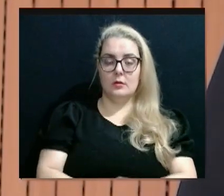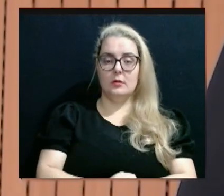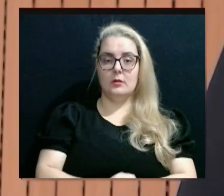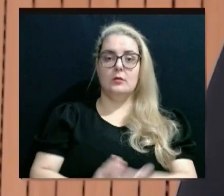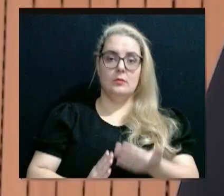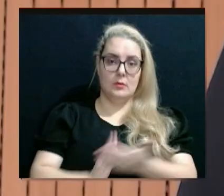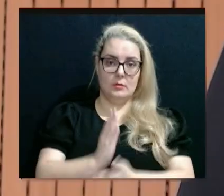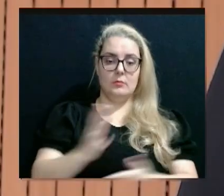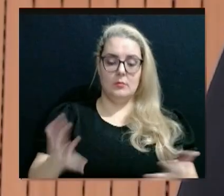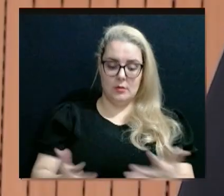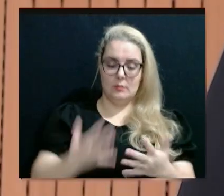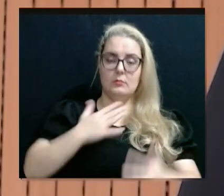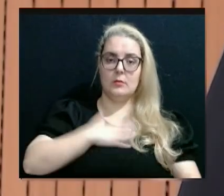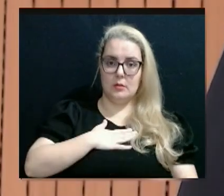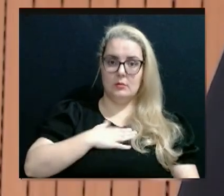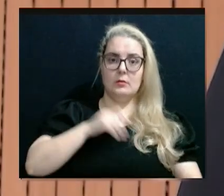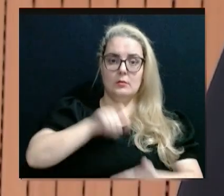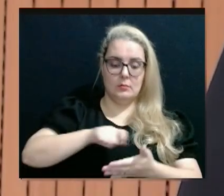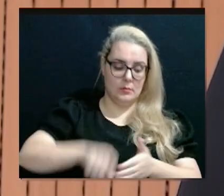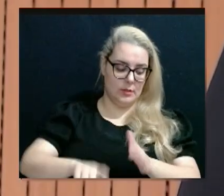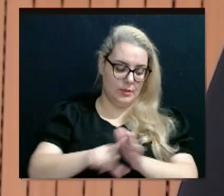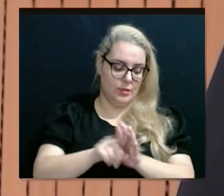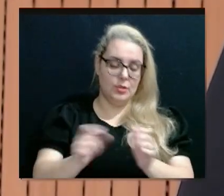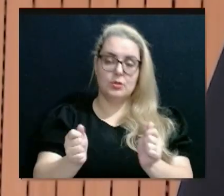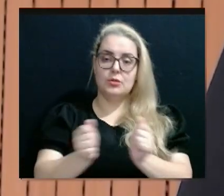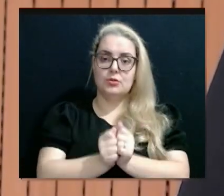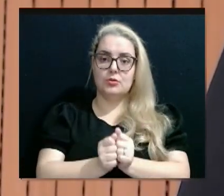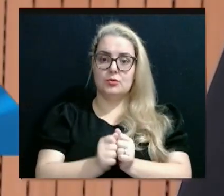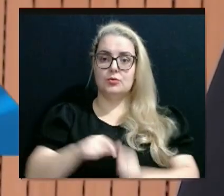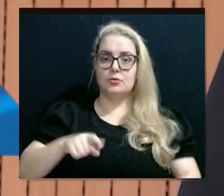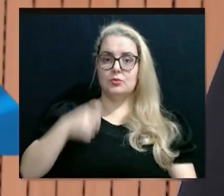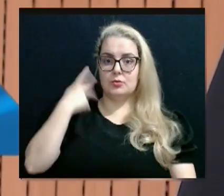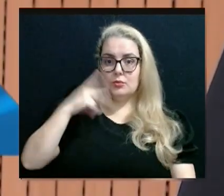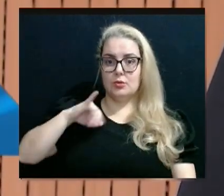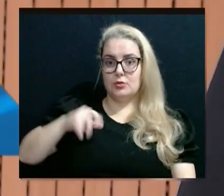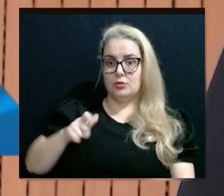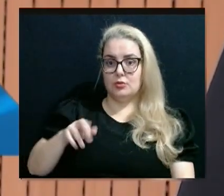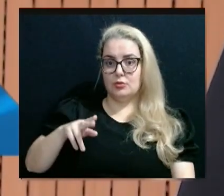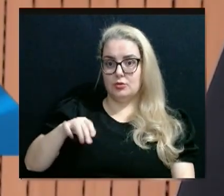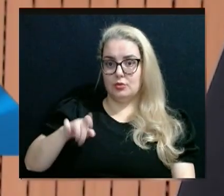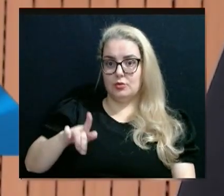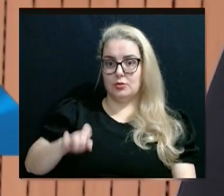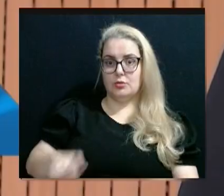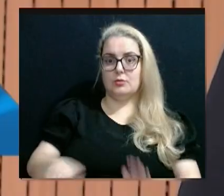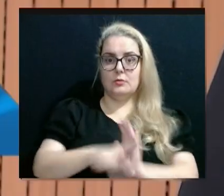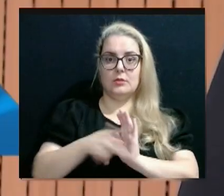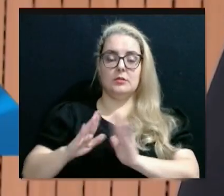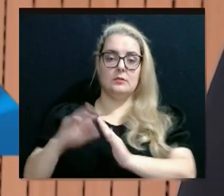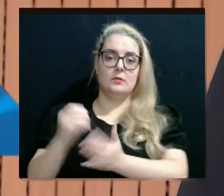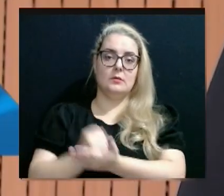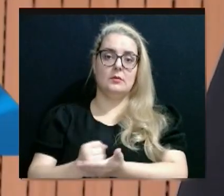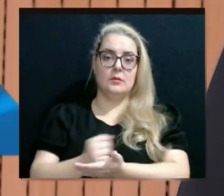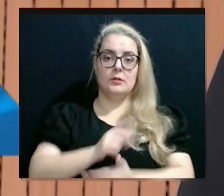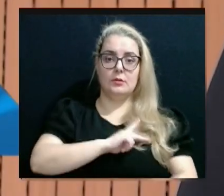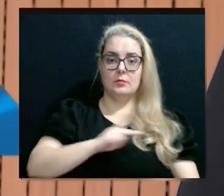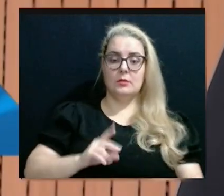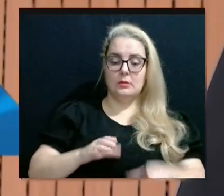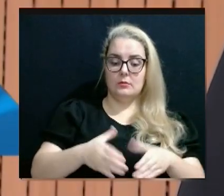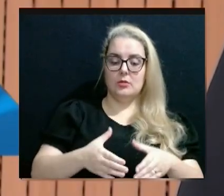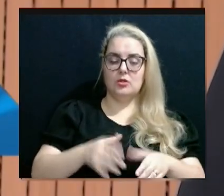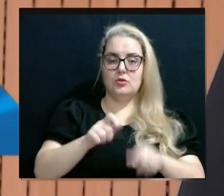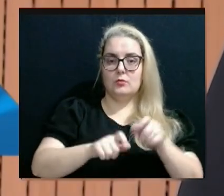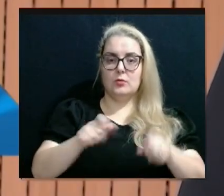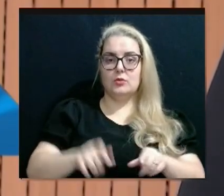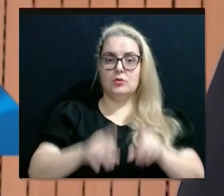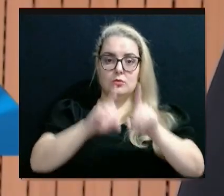minha, uma lei da minha autoria, junto com o ex-vereador Jorge da Farmácia, que à época era presidente da Comissão de Pessoas com